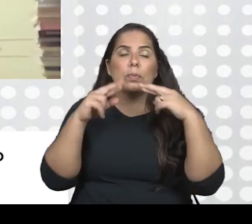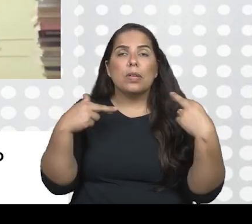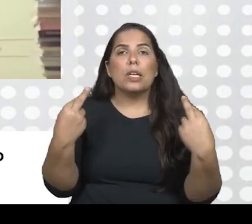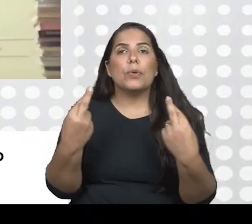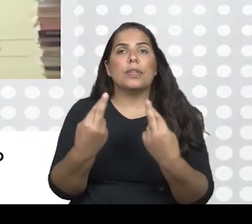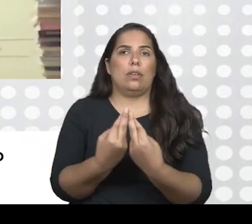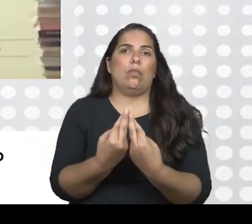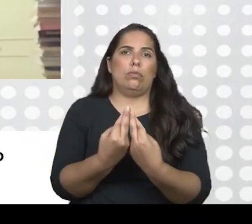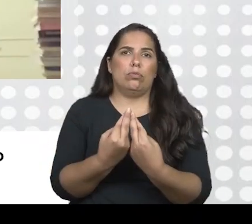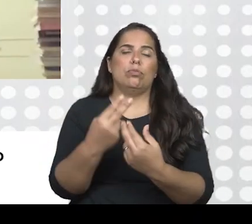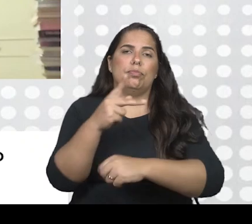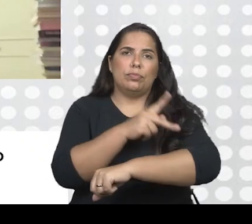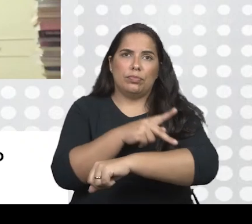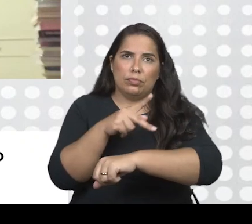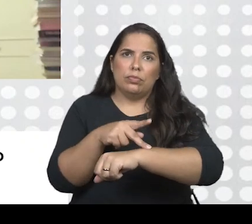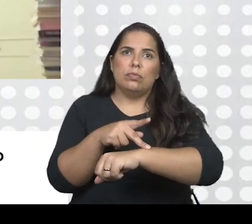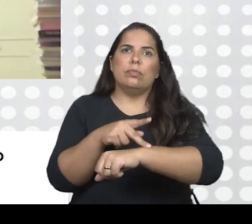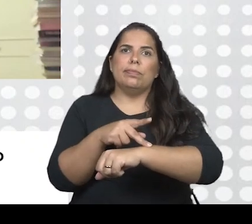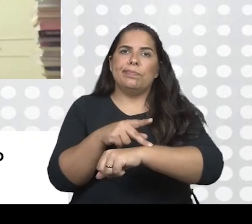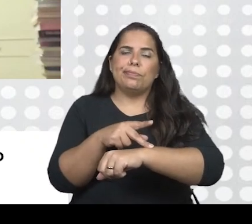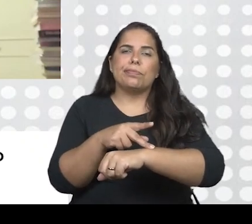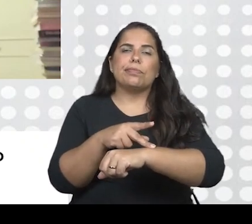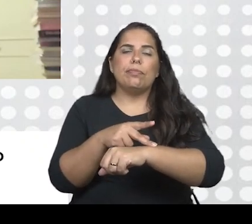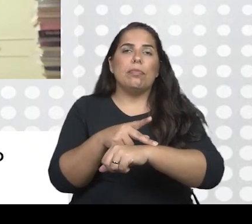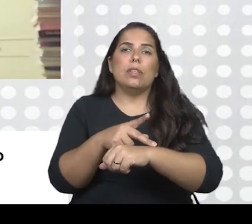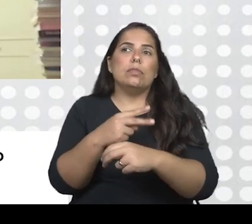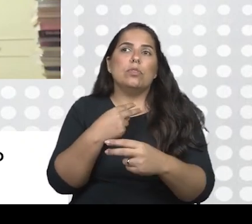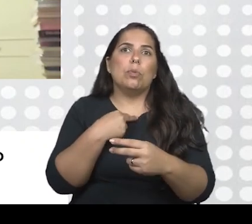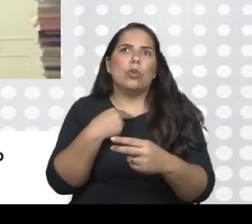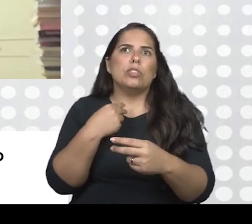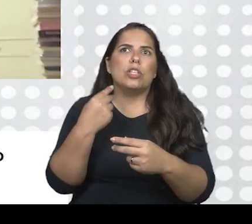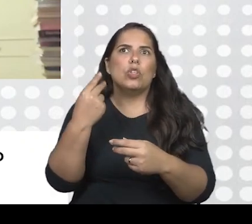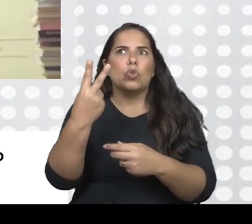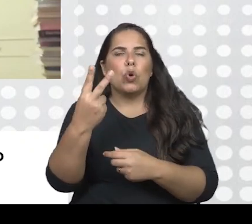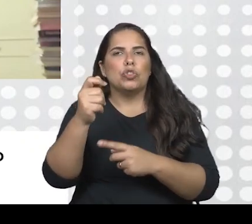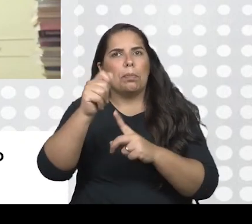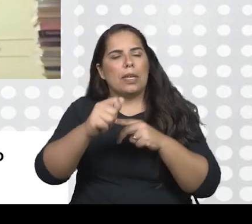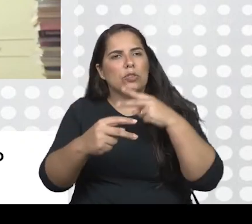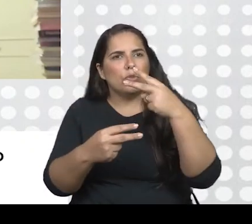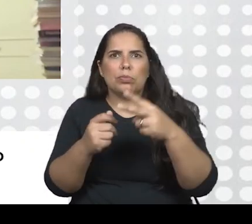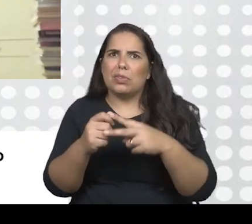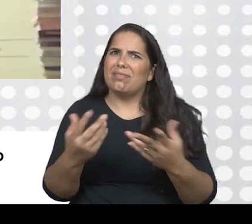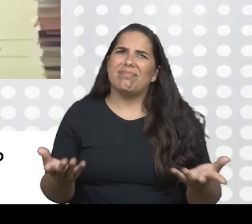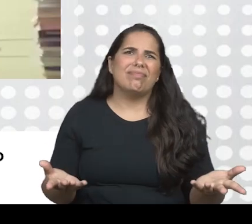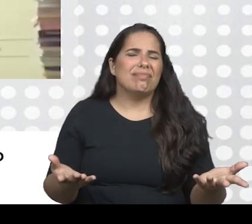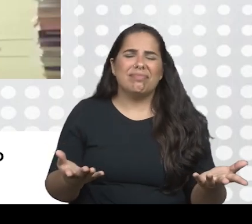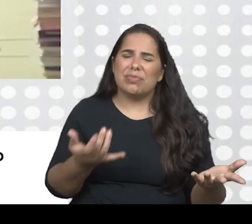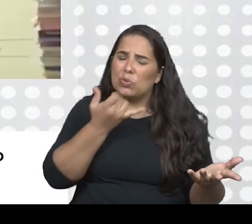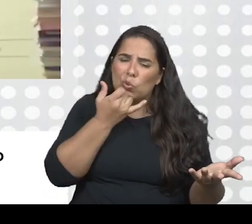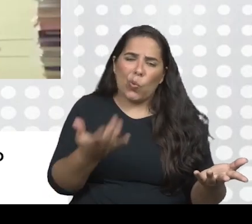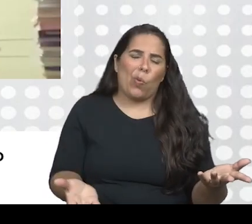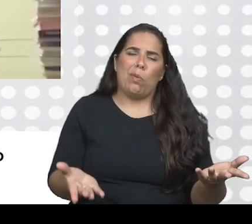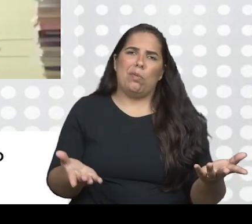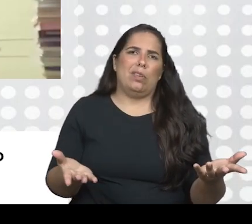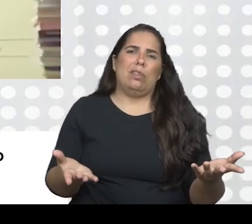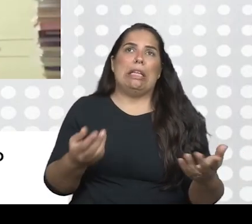reunião pedagógica que não pode ser de 2 em 2 meses, me desculpem. De 2 meses ou